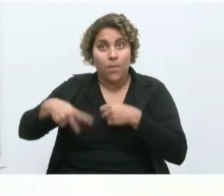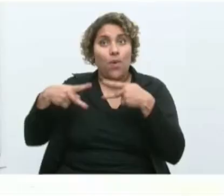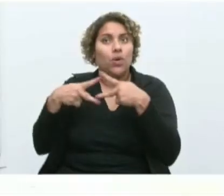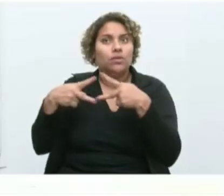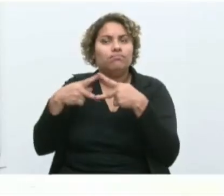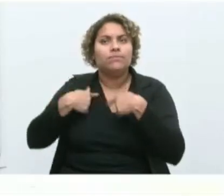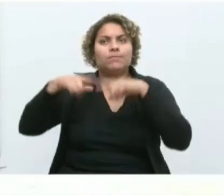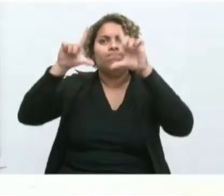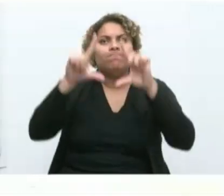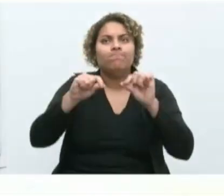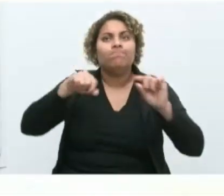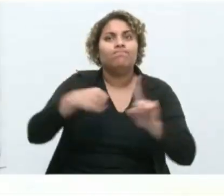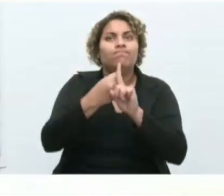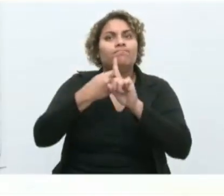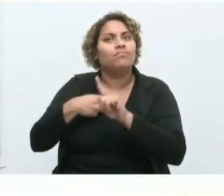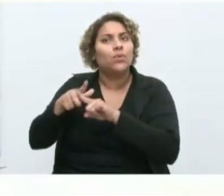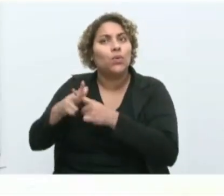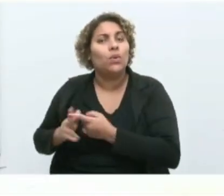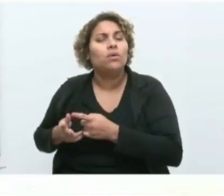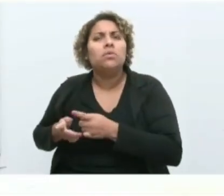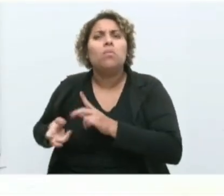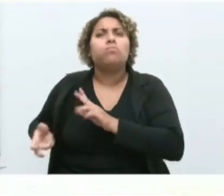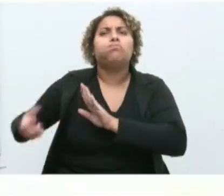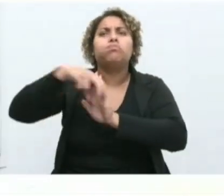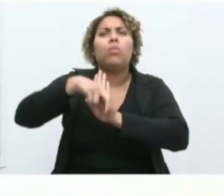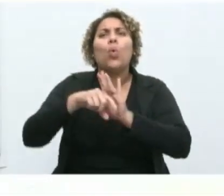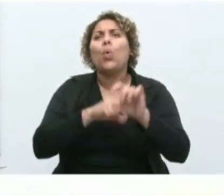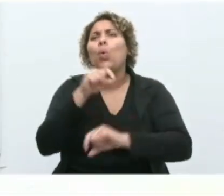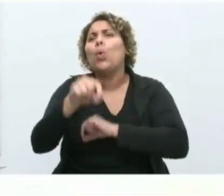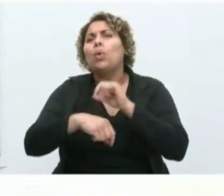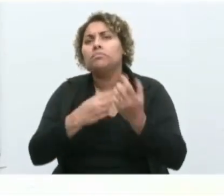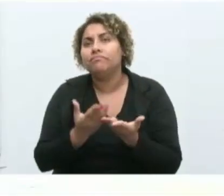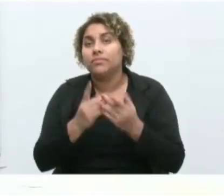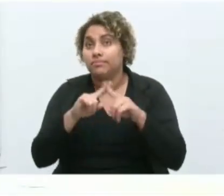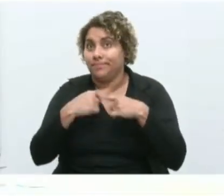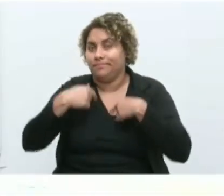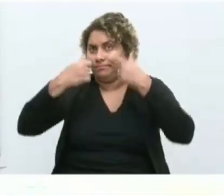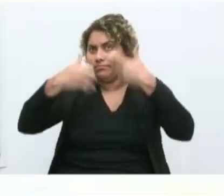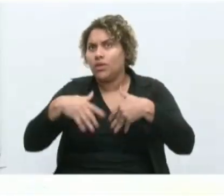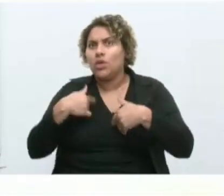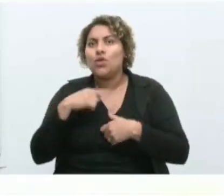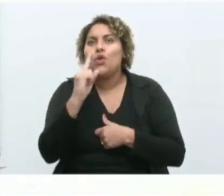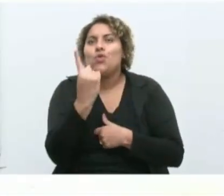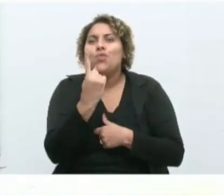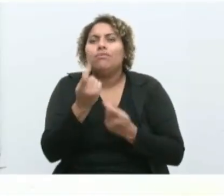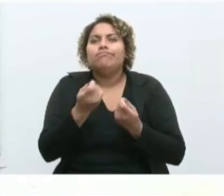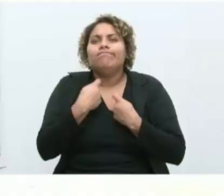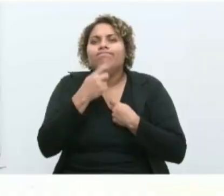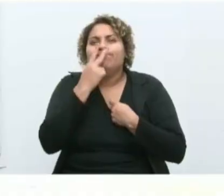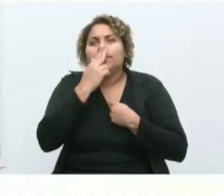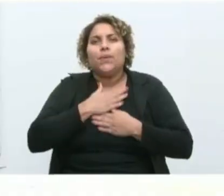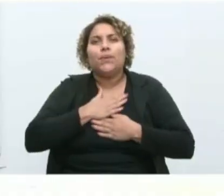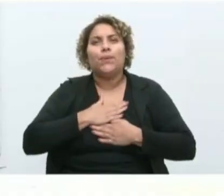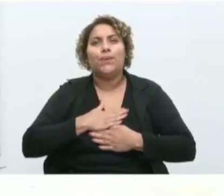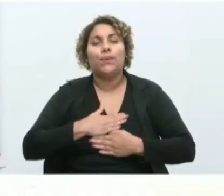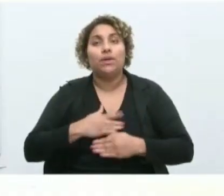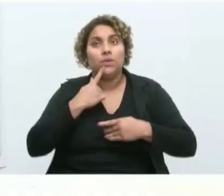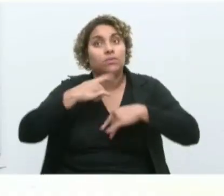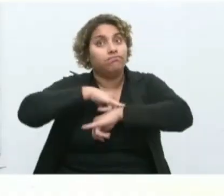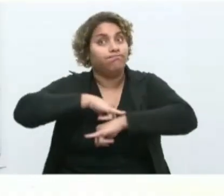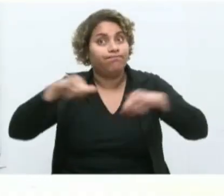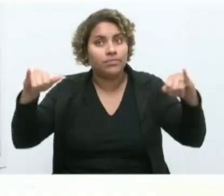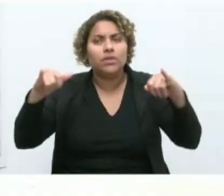impactos da reforma tributária? Mas tem um alento que eu gostaria de tornar público aqui. É a questão da fala do